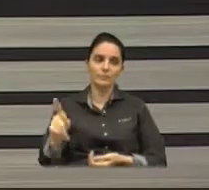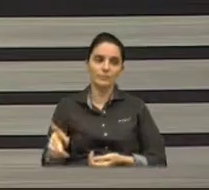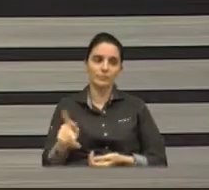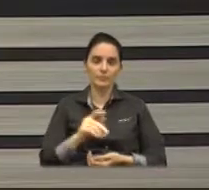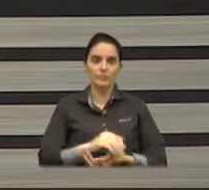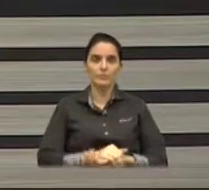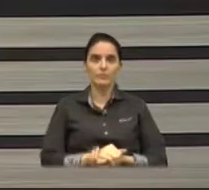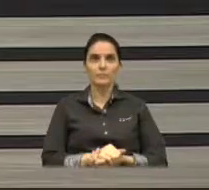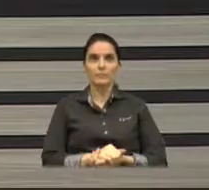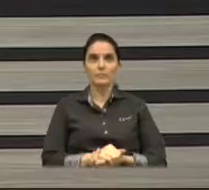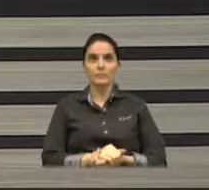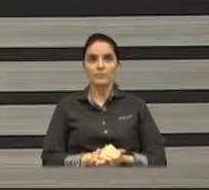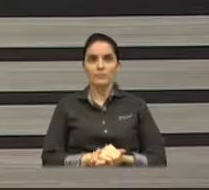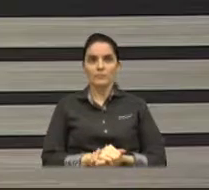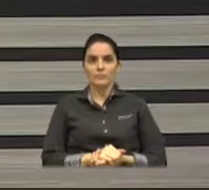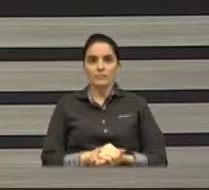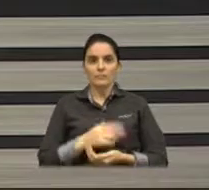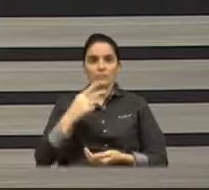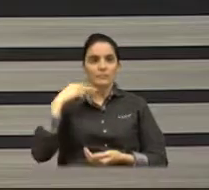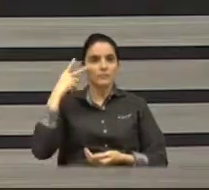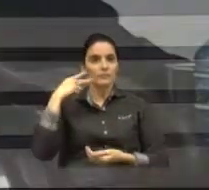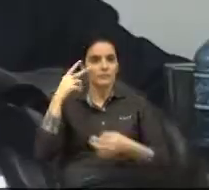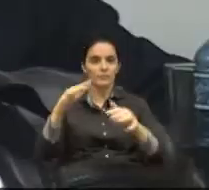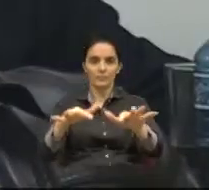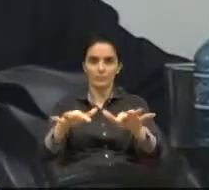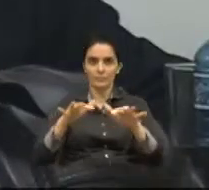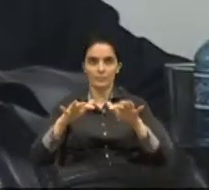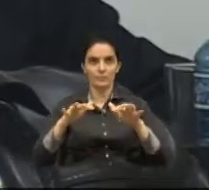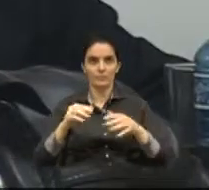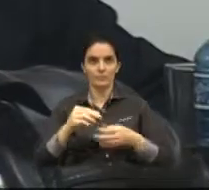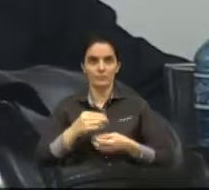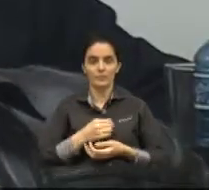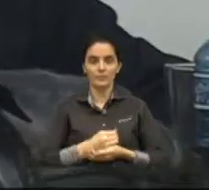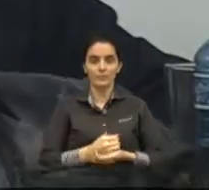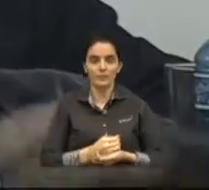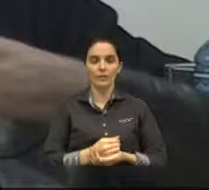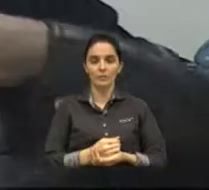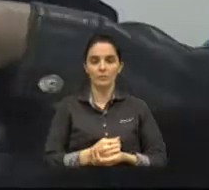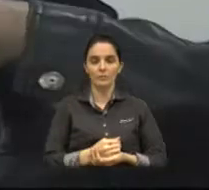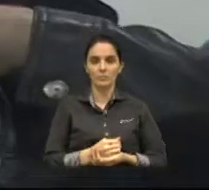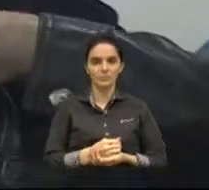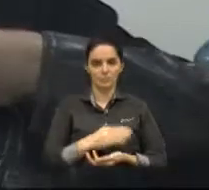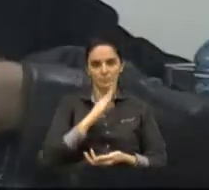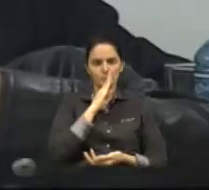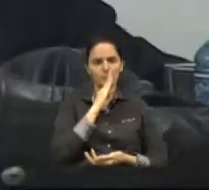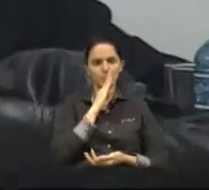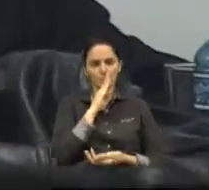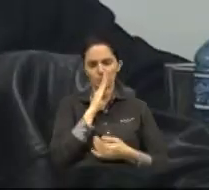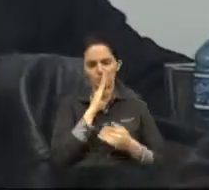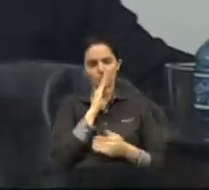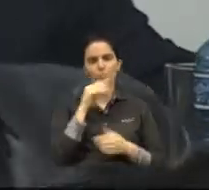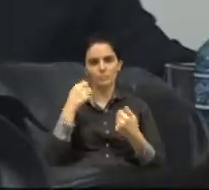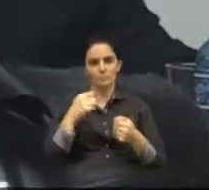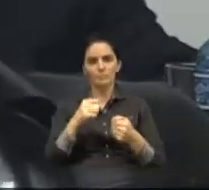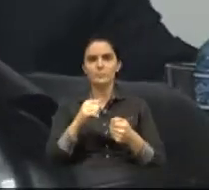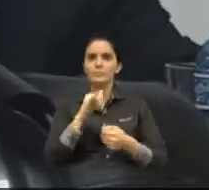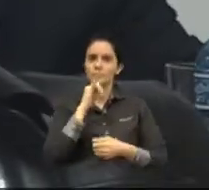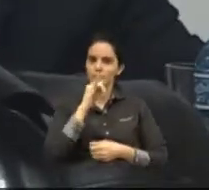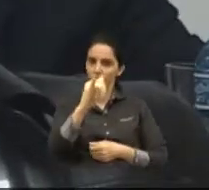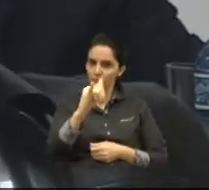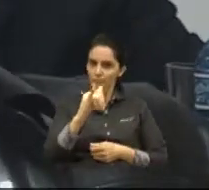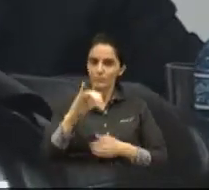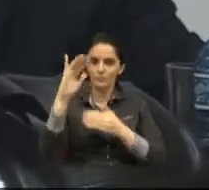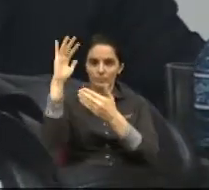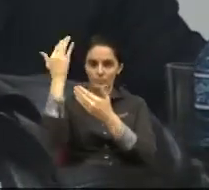público presente, não poderia deixar de registrar aqui meus parabéns, mais uma vez, à